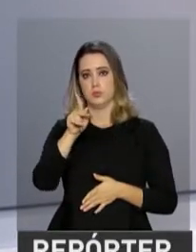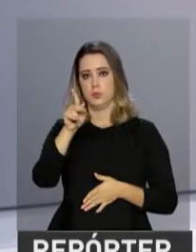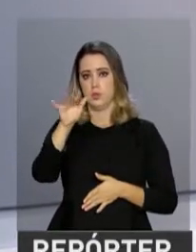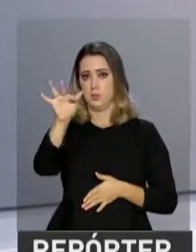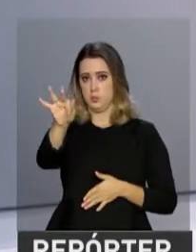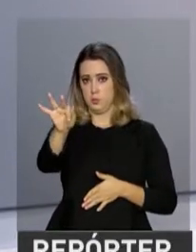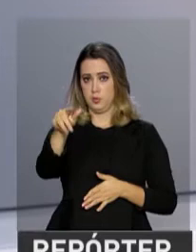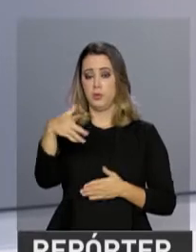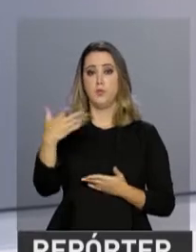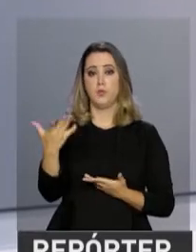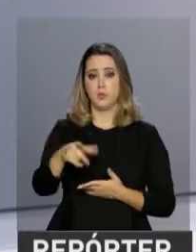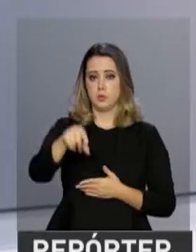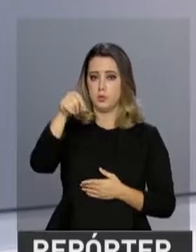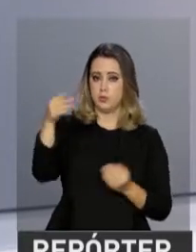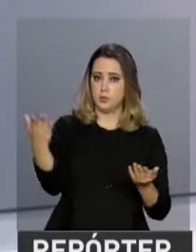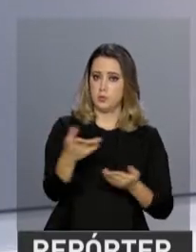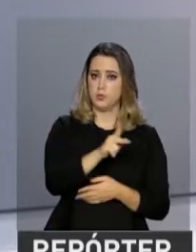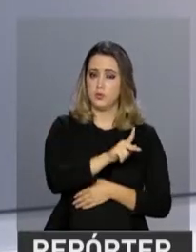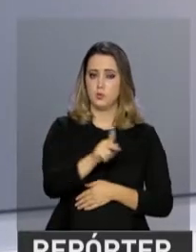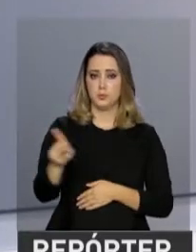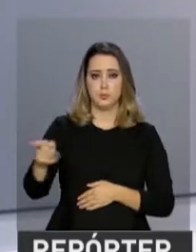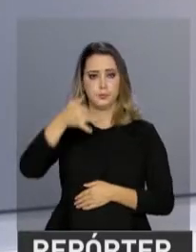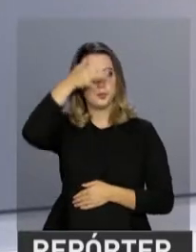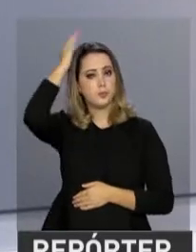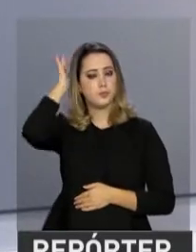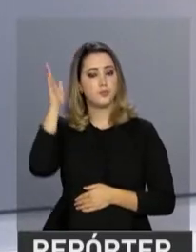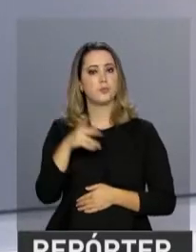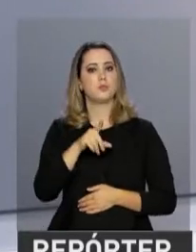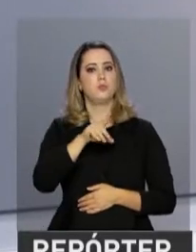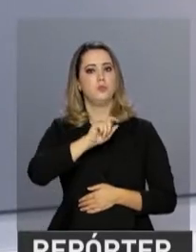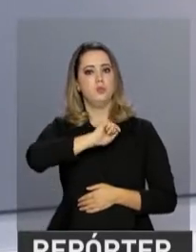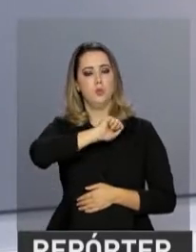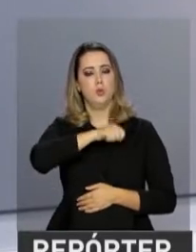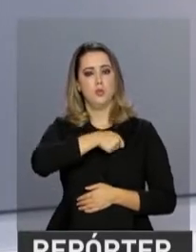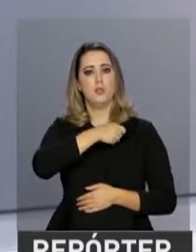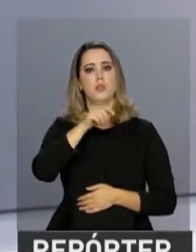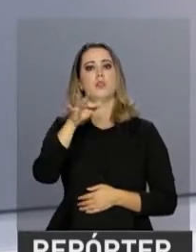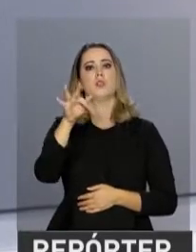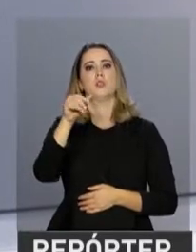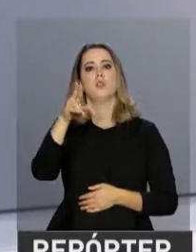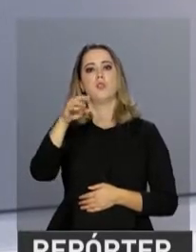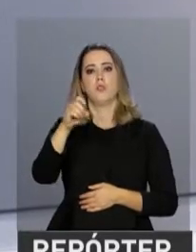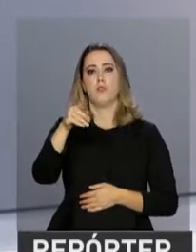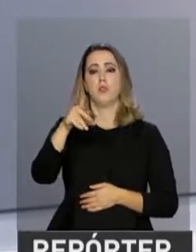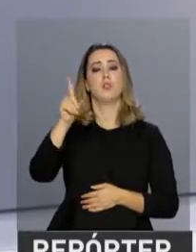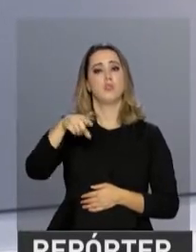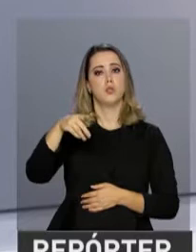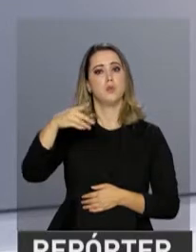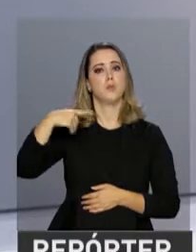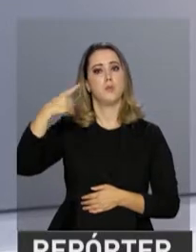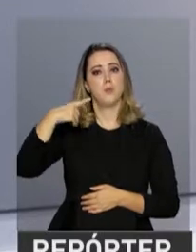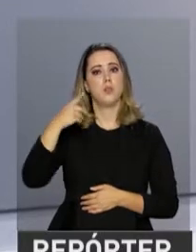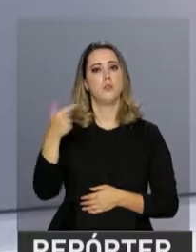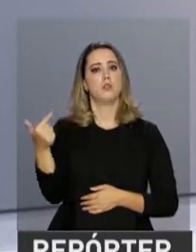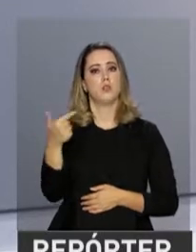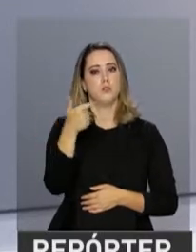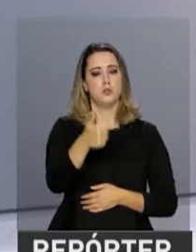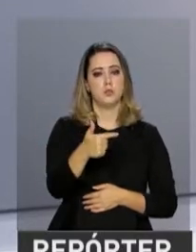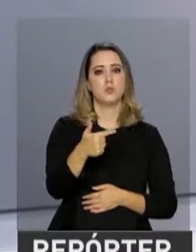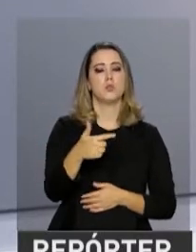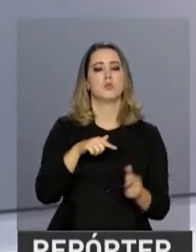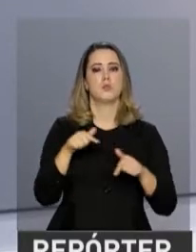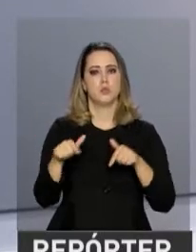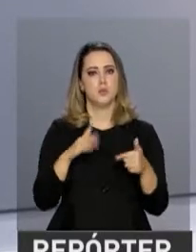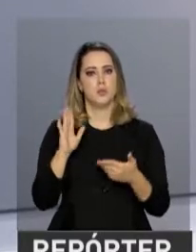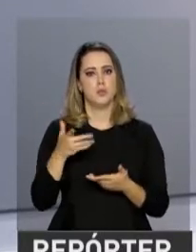pelo presidente da república michel temer o delegado fernando segóvia advogado e tem 22 anos de carreira já foi superintendente